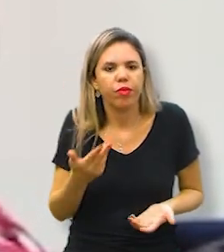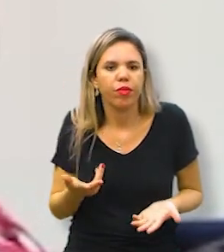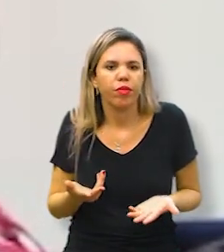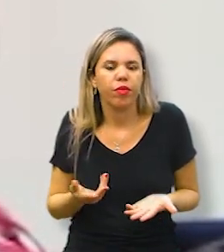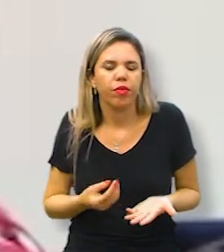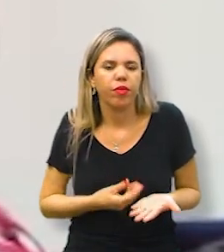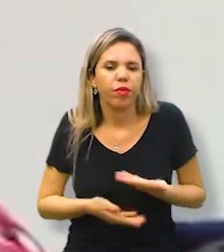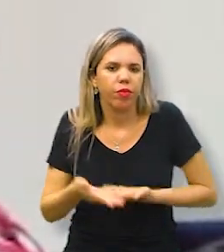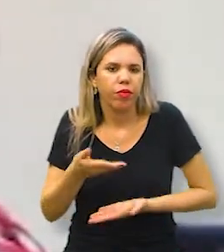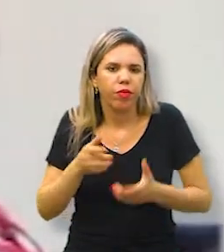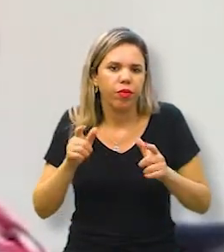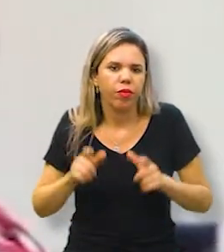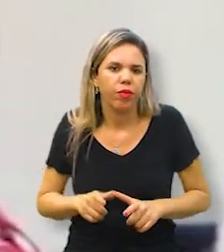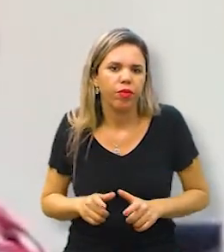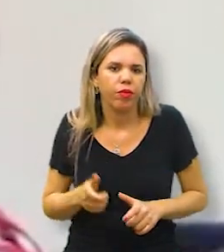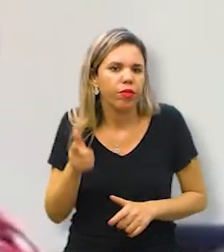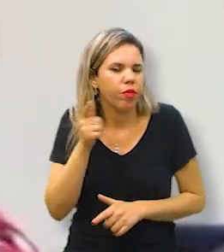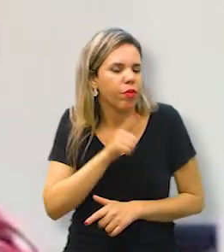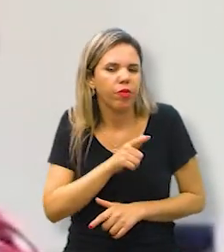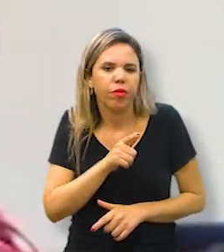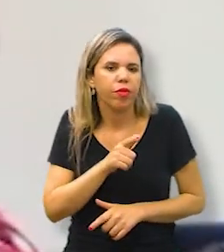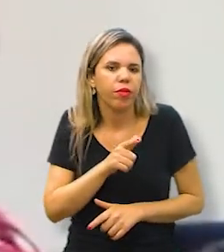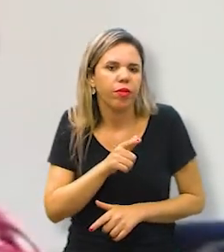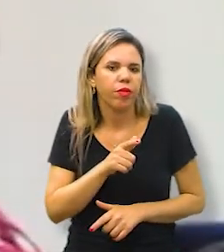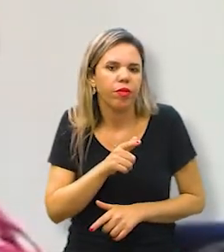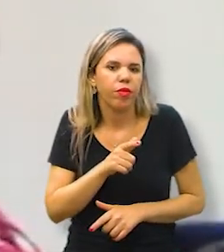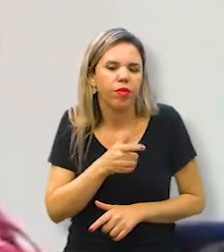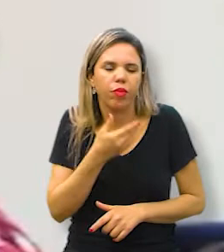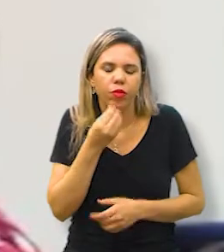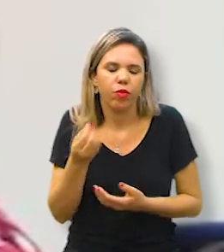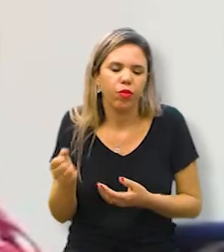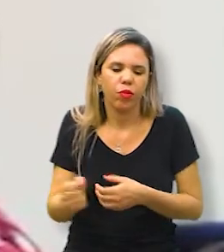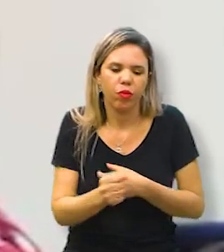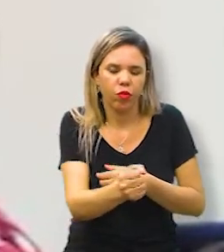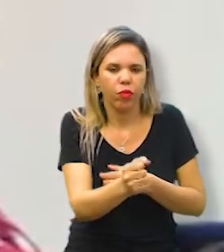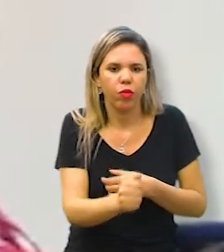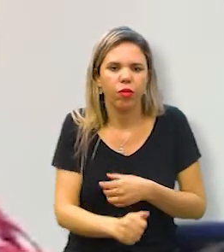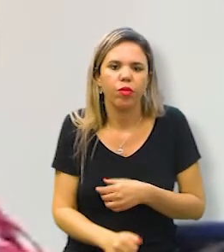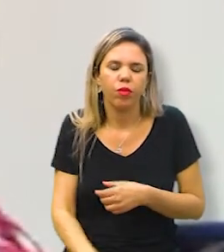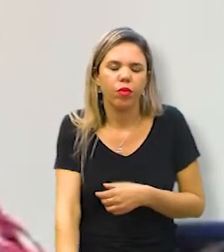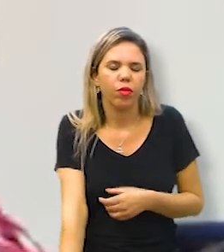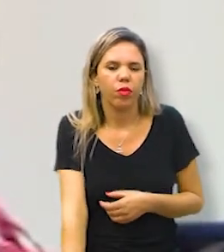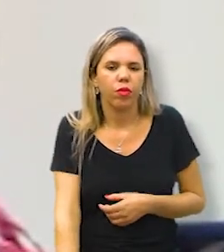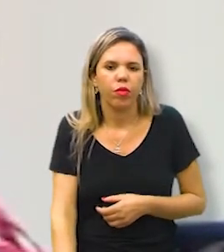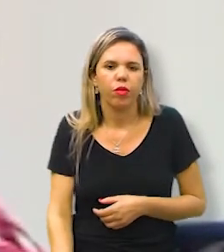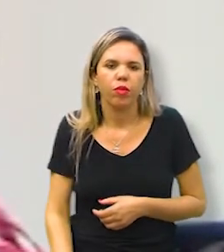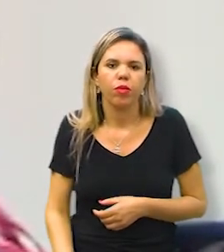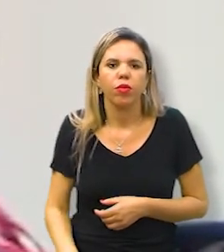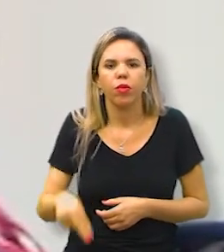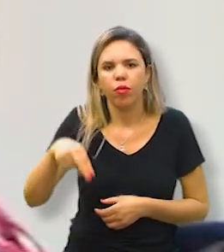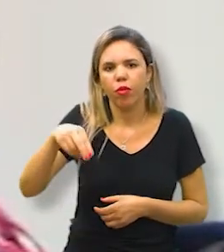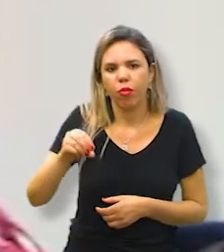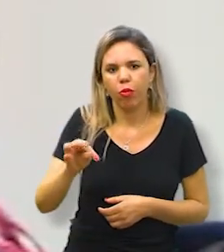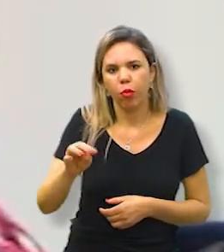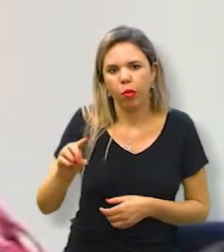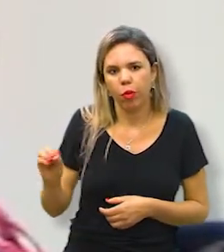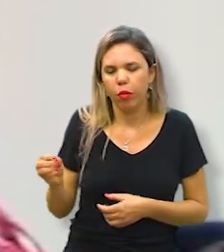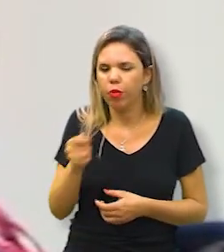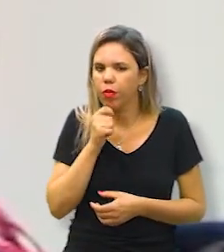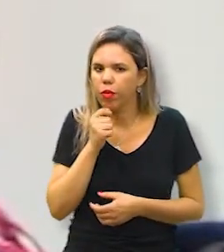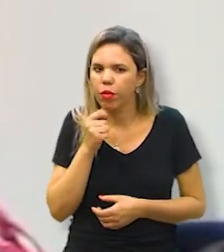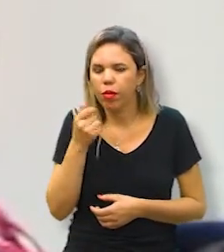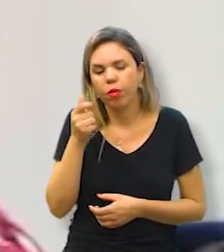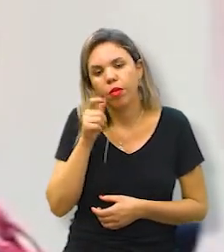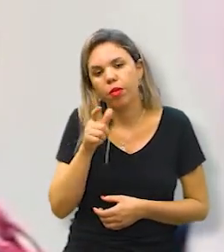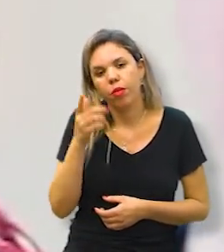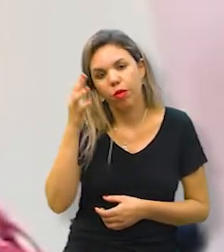que eu não consegui colocar aqueles meninos do Norberto Sousa Pinto. Quem sabe ainda a gente